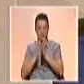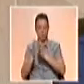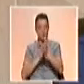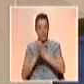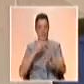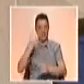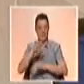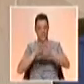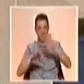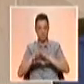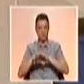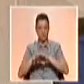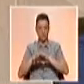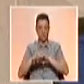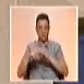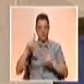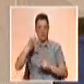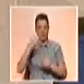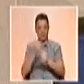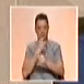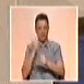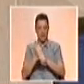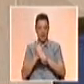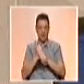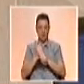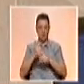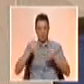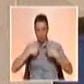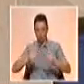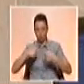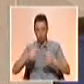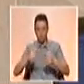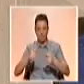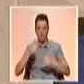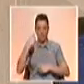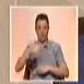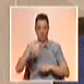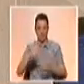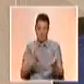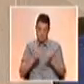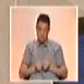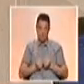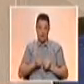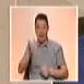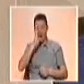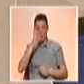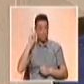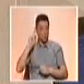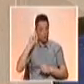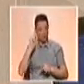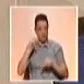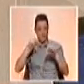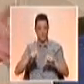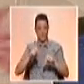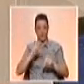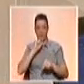fazer, para trabalhar estas questões do consumo sustentável, e a água tem aqui um papel muito importante. A grande questão aqui, e